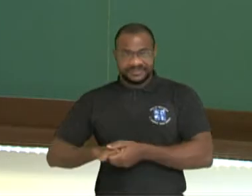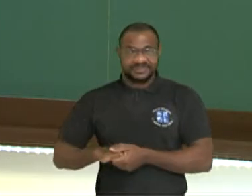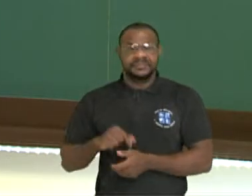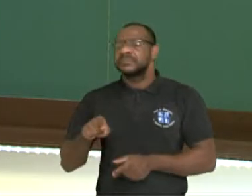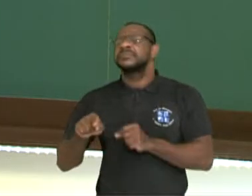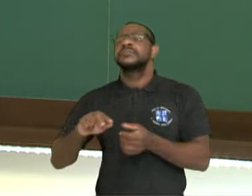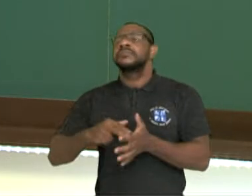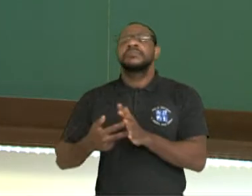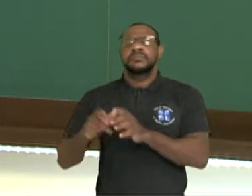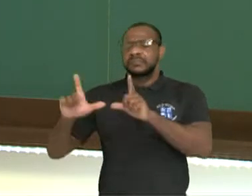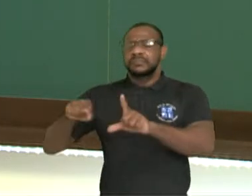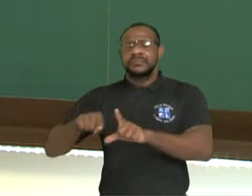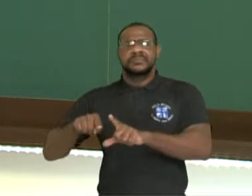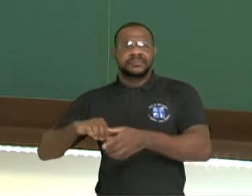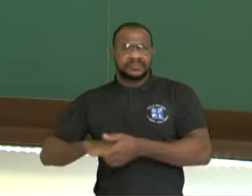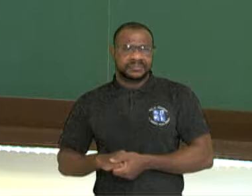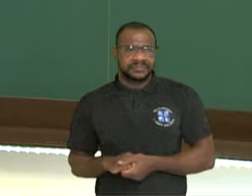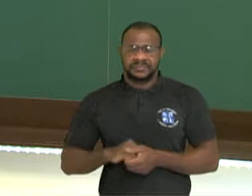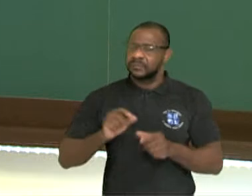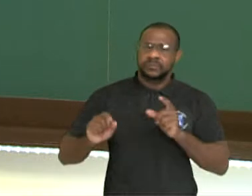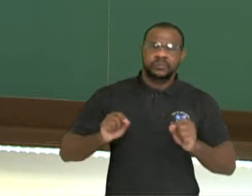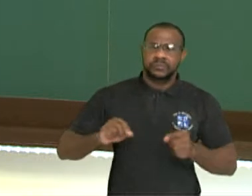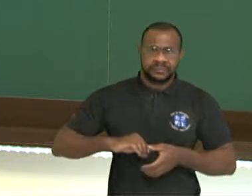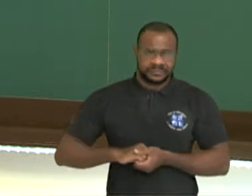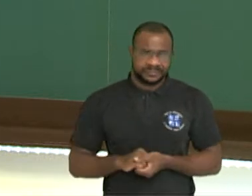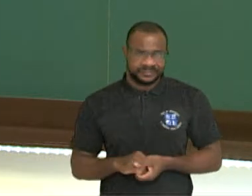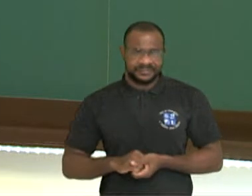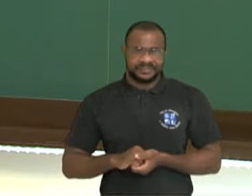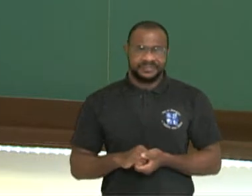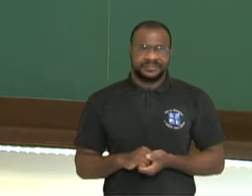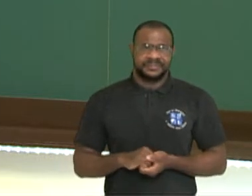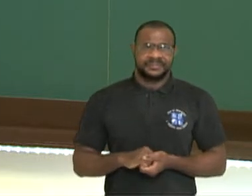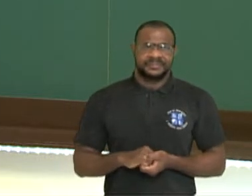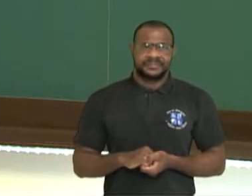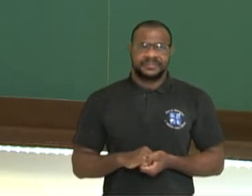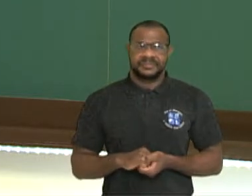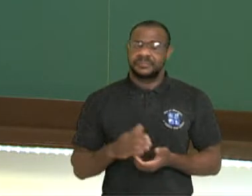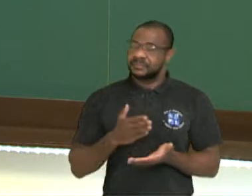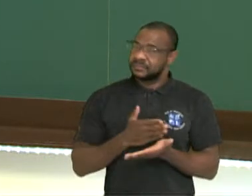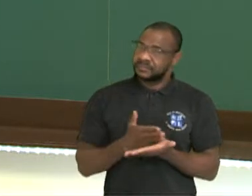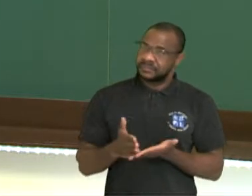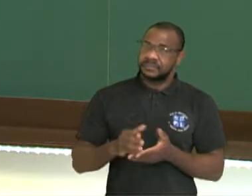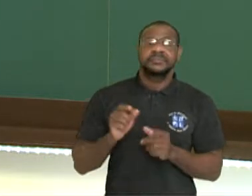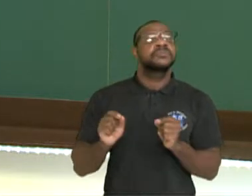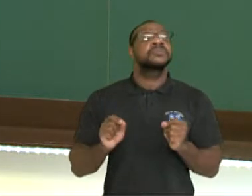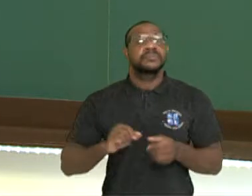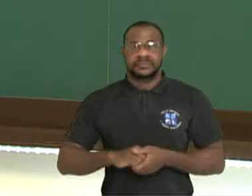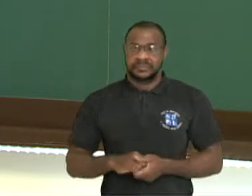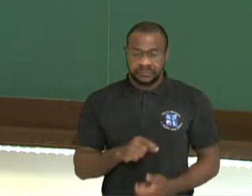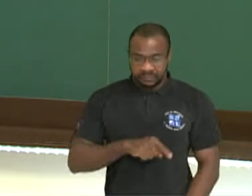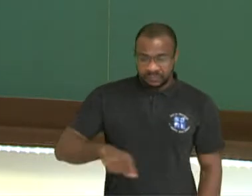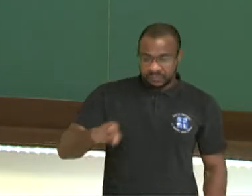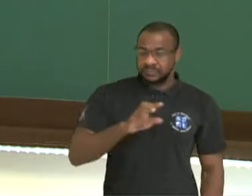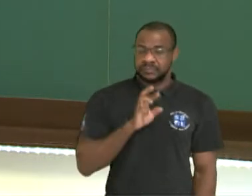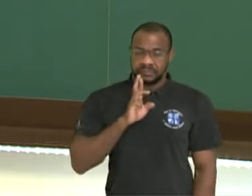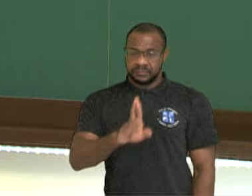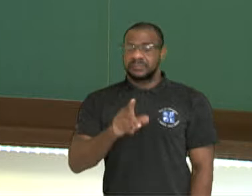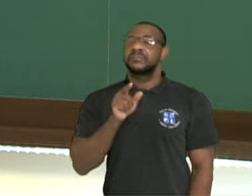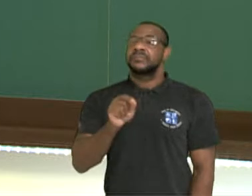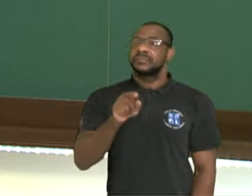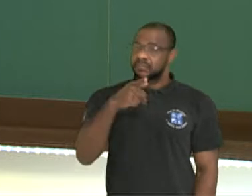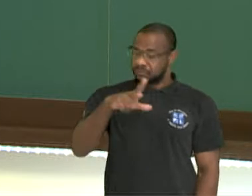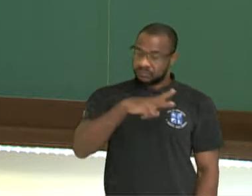no último quadrinho. Liberemo-nos del deber e comecemos a ser. O que ele quer dizer? Agora você vai responder aí com as